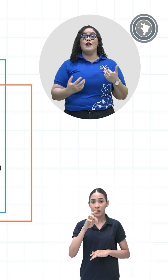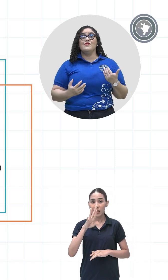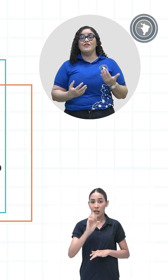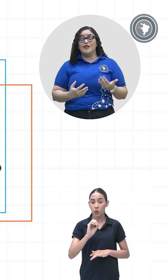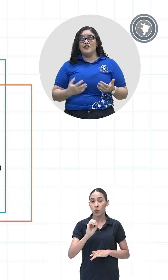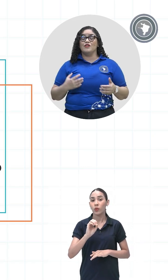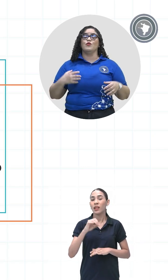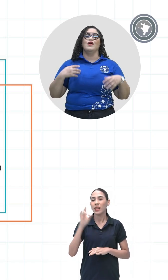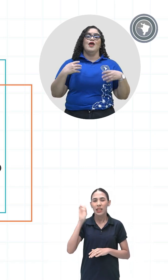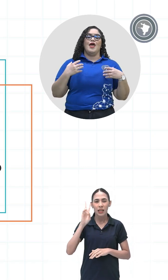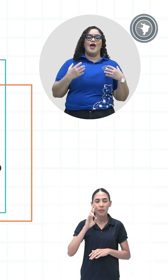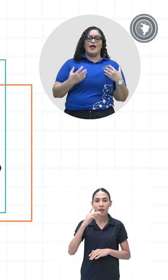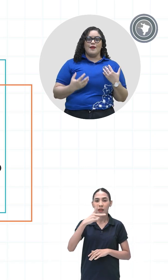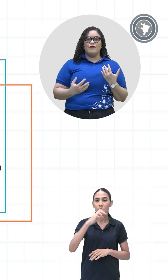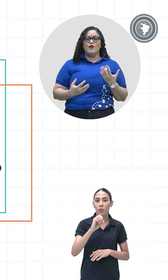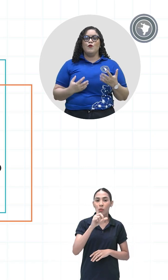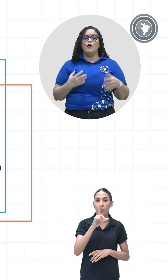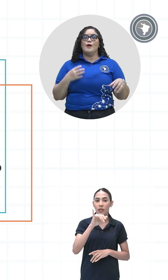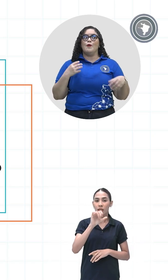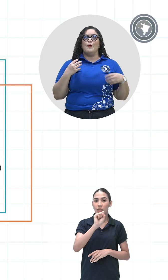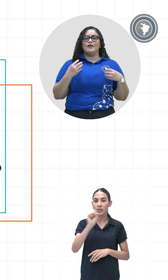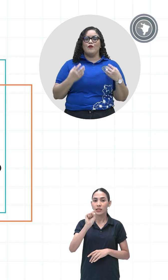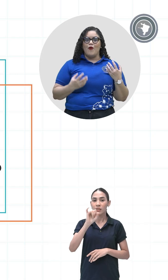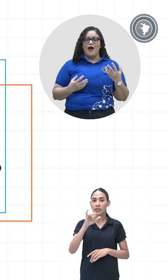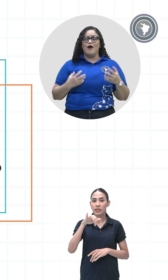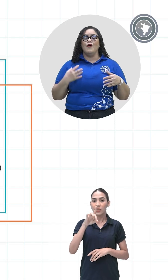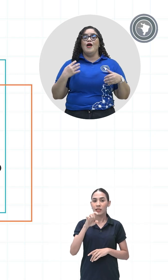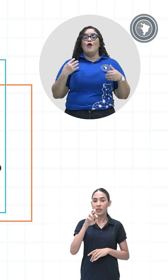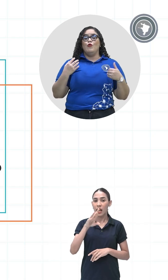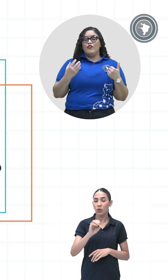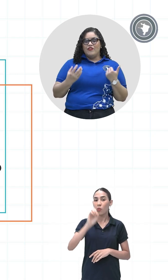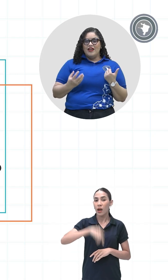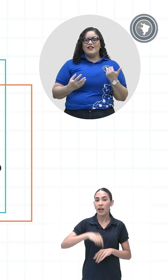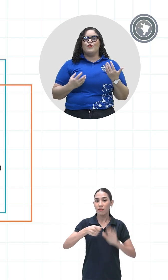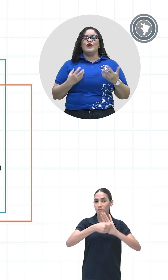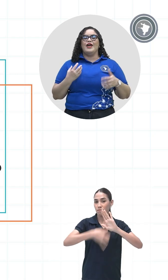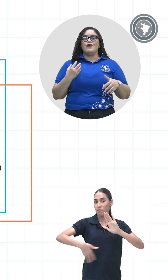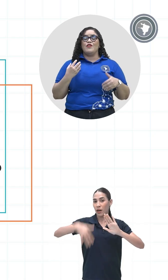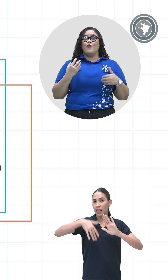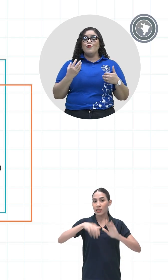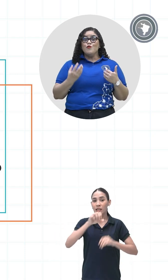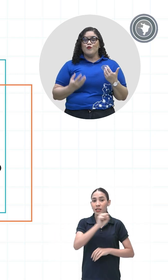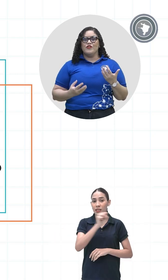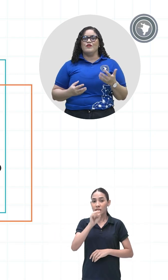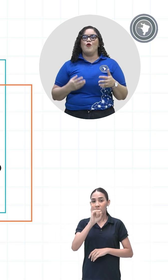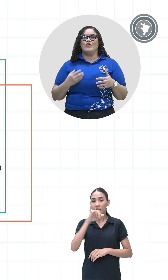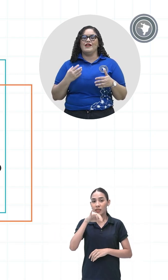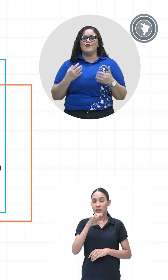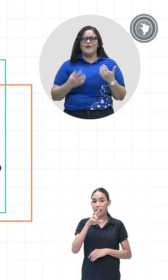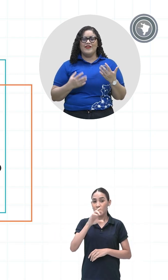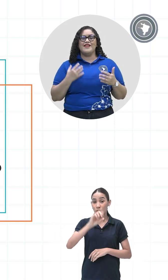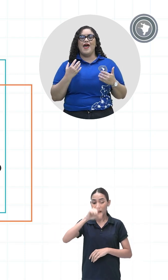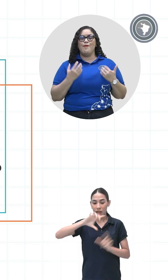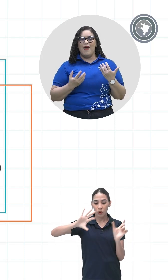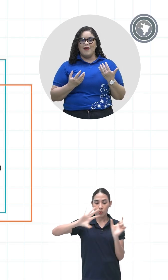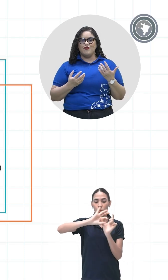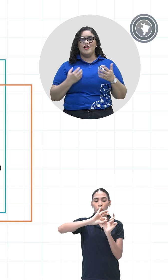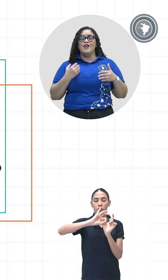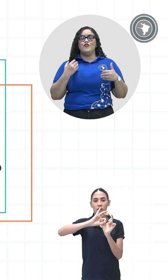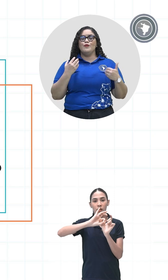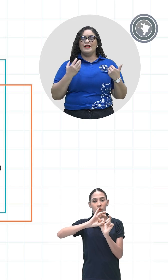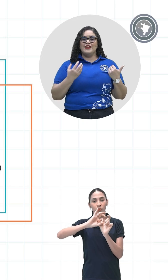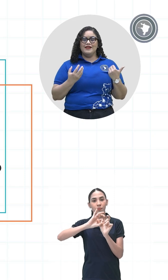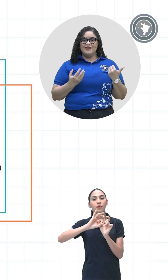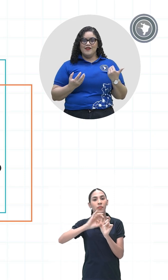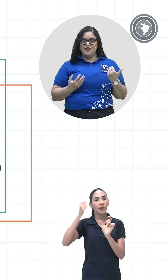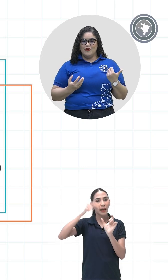o polissíndeto é aquela figura por meio do qual o síndeto, que é a nossa conjunção coordenativa, se repete